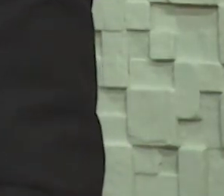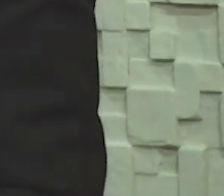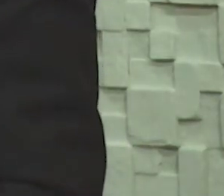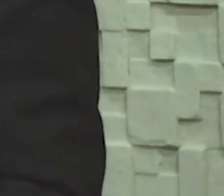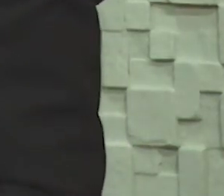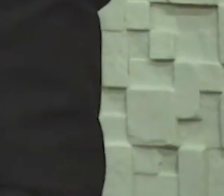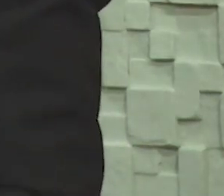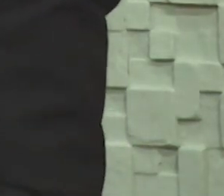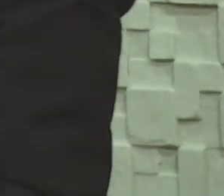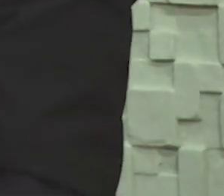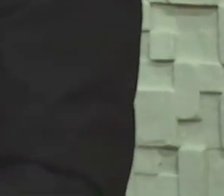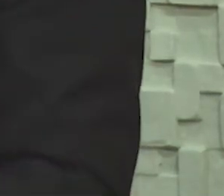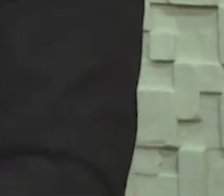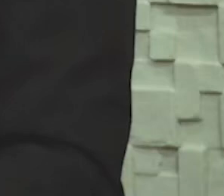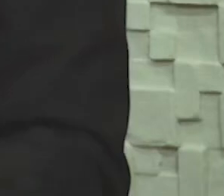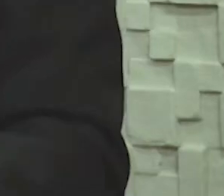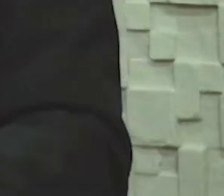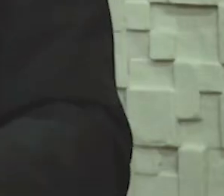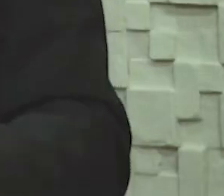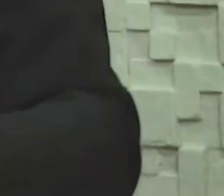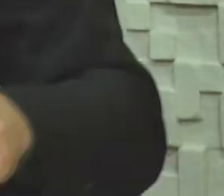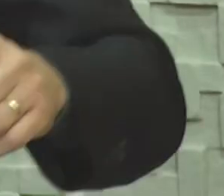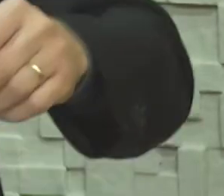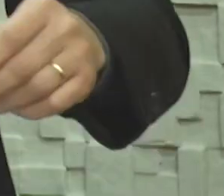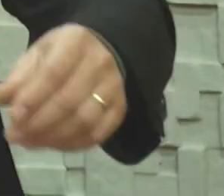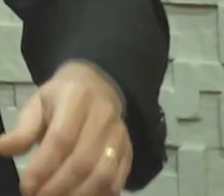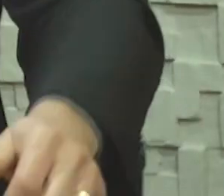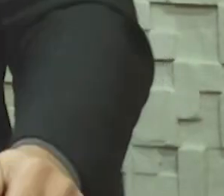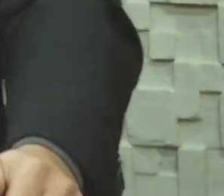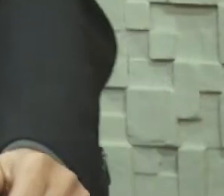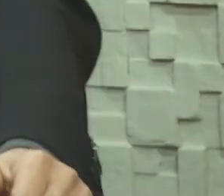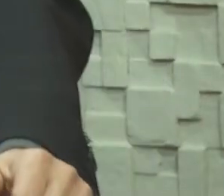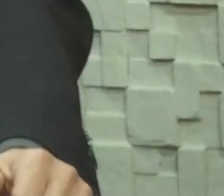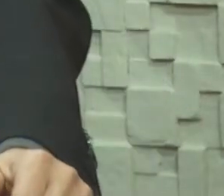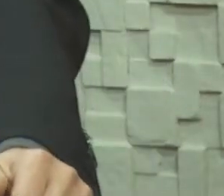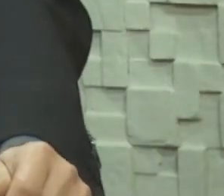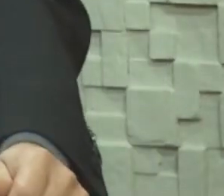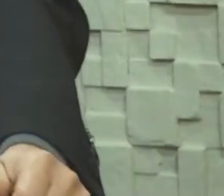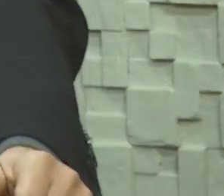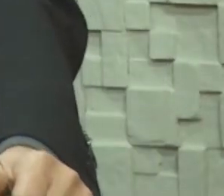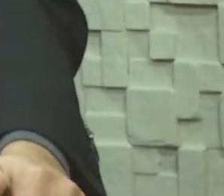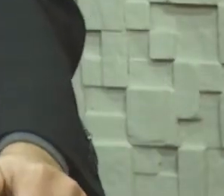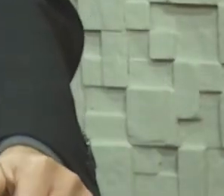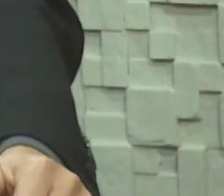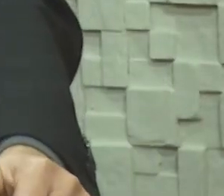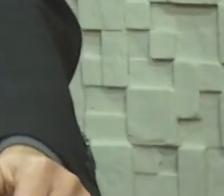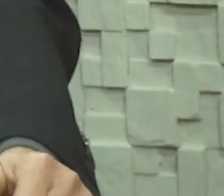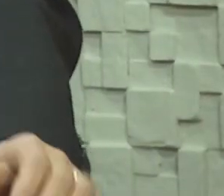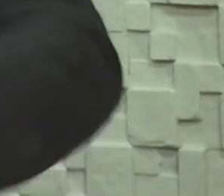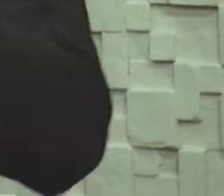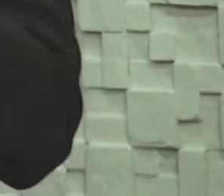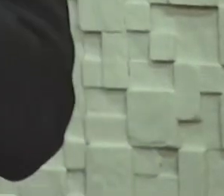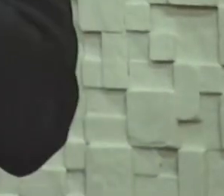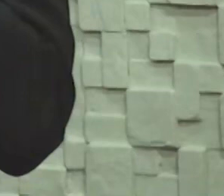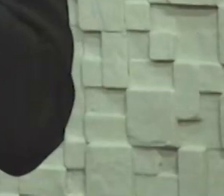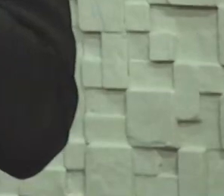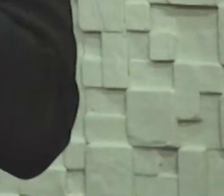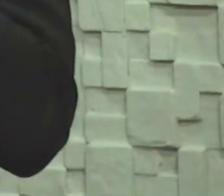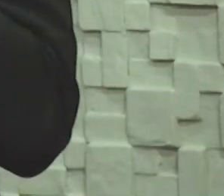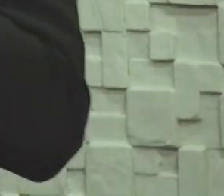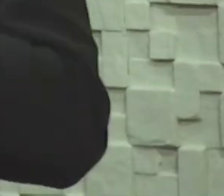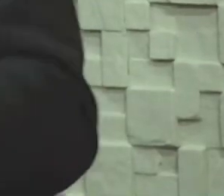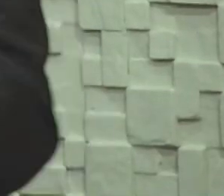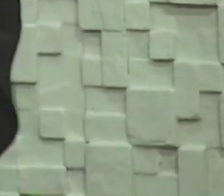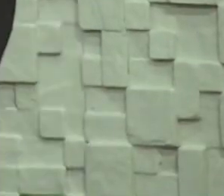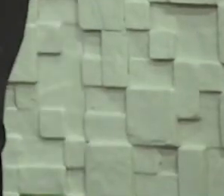abrisse uma imagem aqui dia 12 de junho né principalmente o colega Rafael tá mais ao par né é